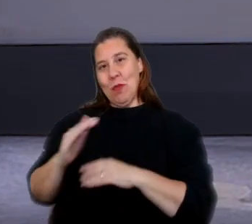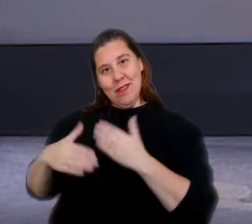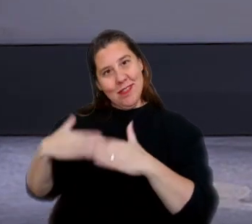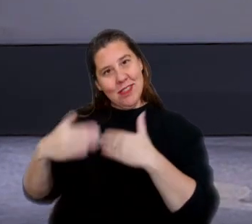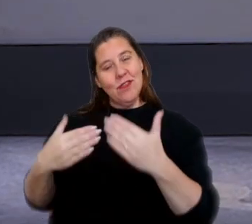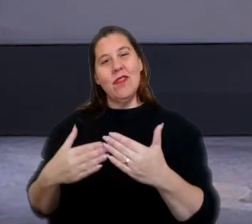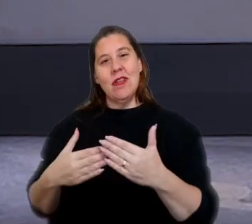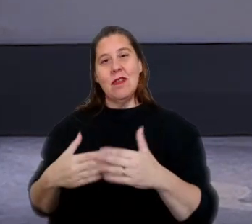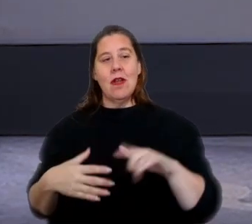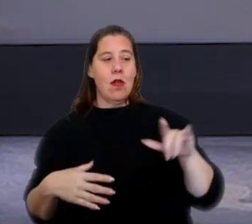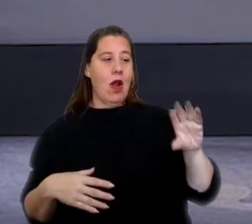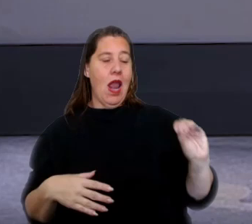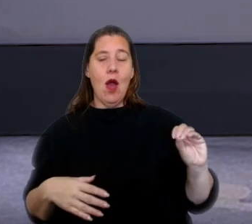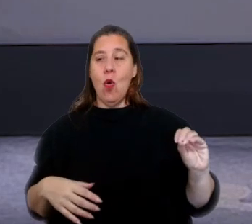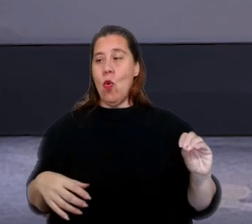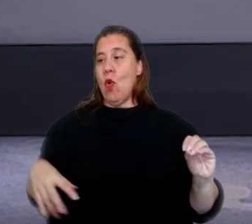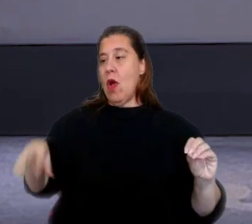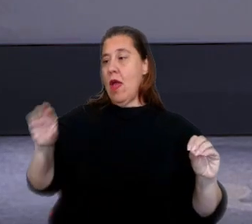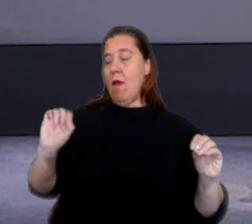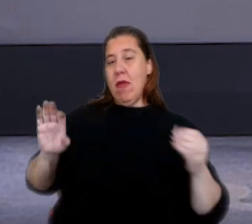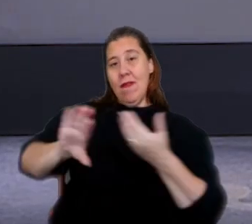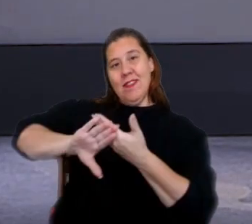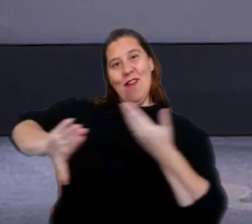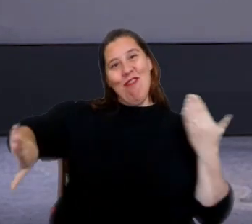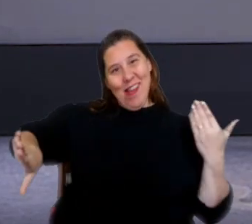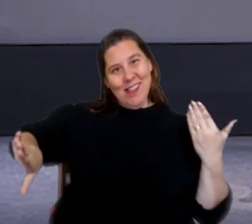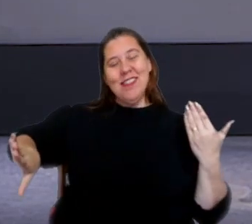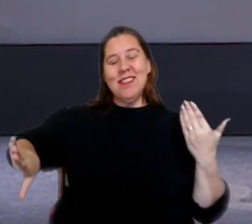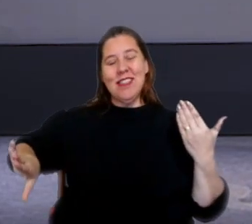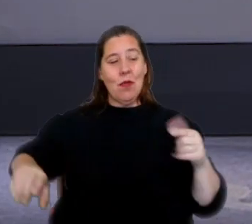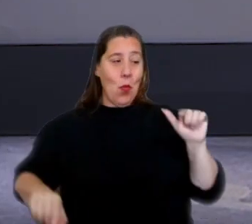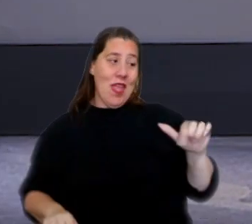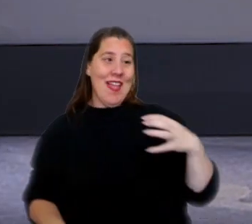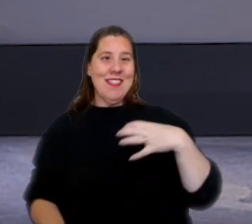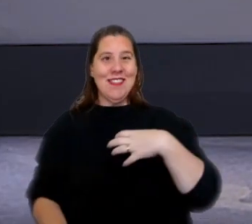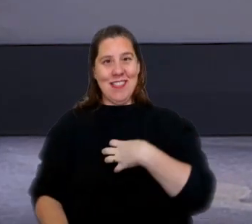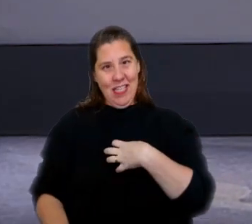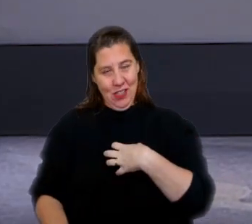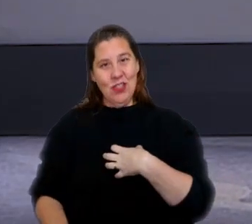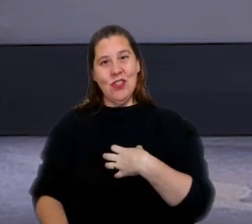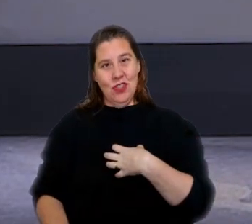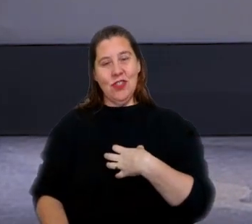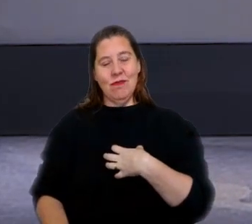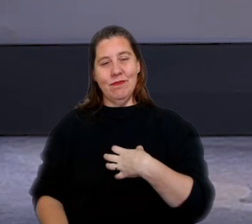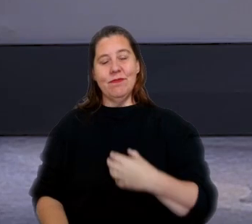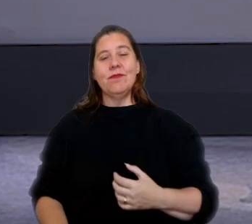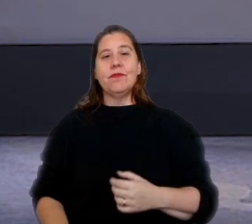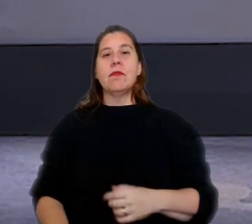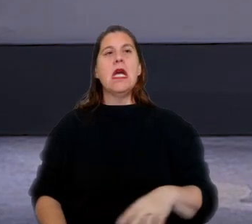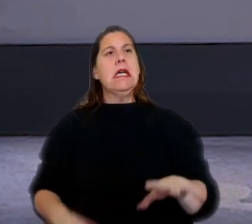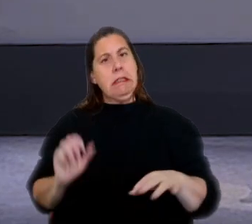trama avançar. É isso que faz com que o Léo se afaste do Remy. Eu acho que tem muito mais a ver com ele, com o que ele sente dentro dele, do que